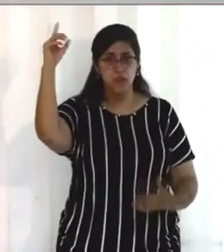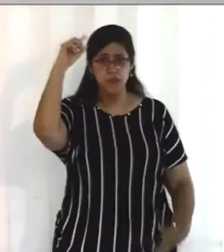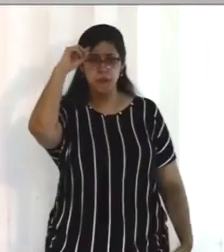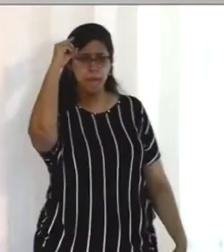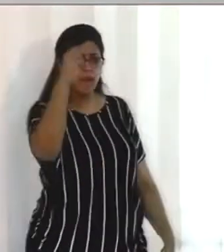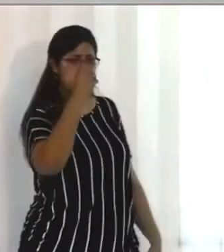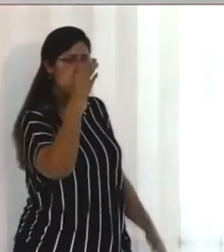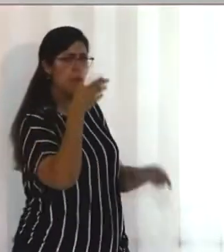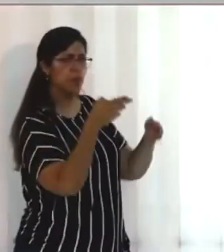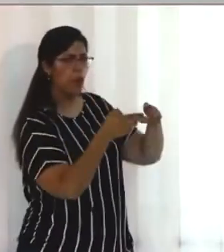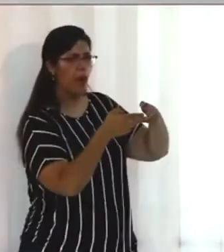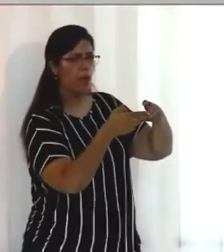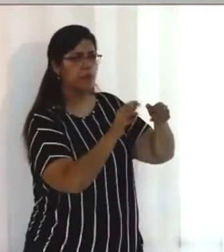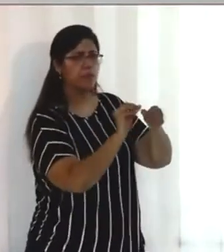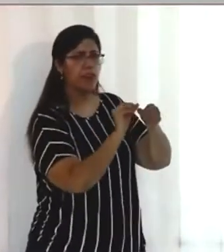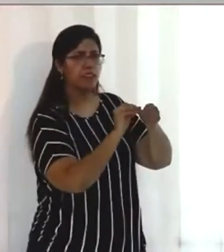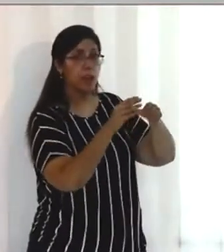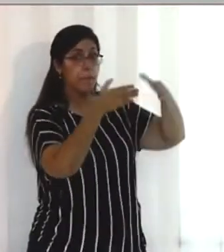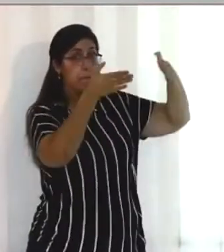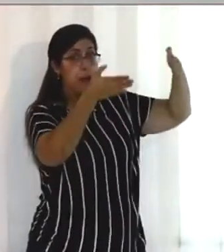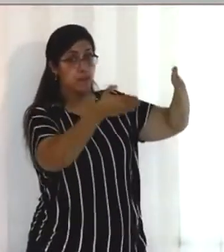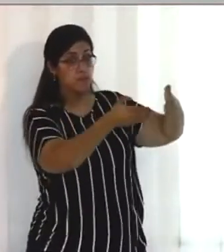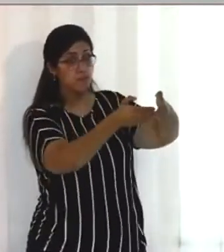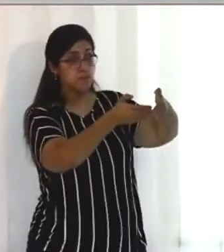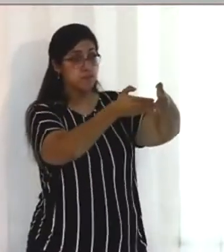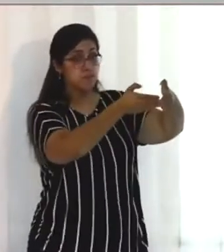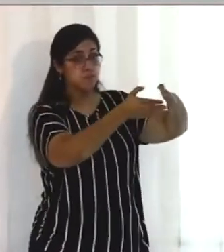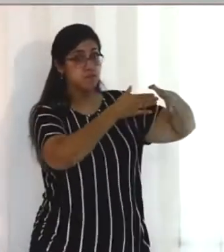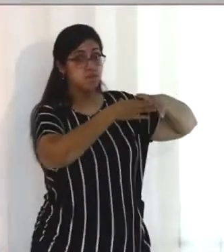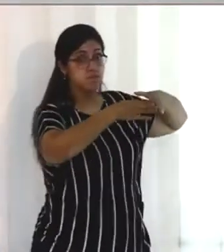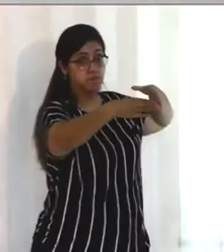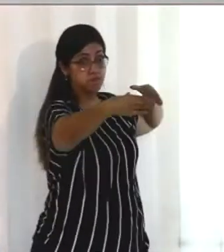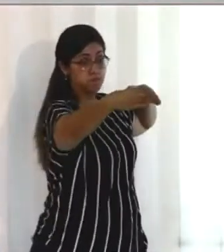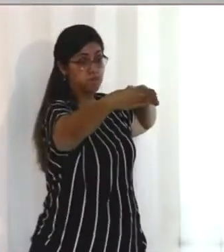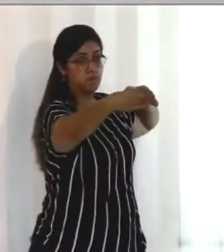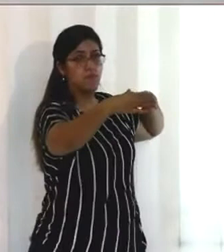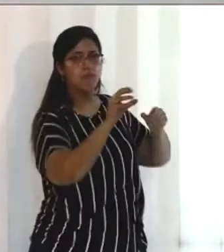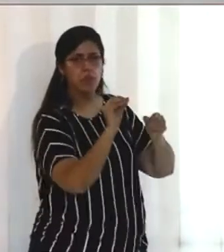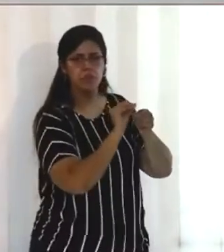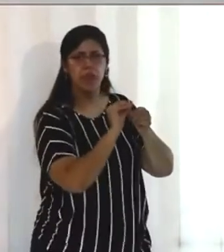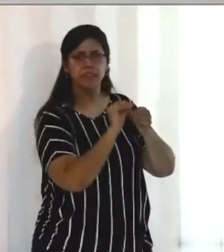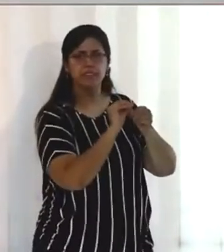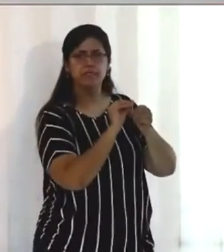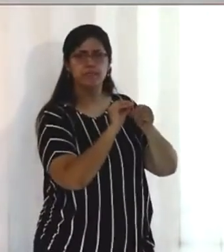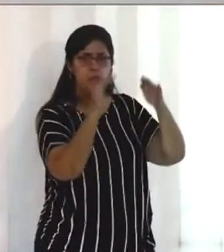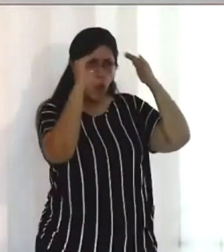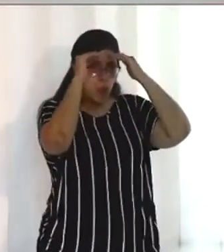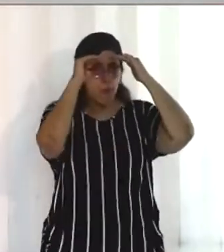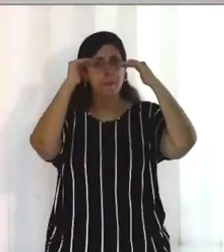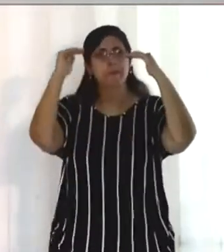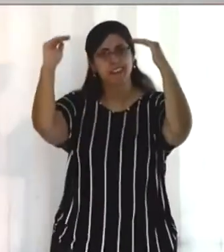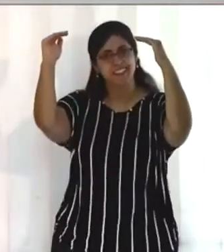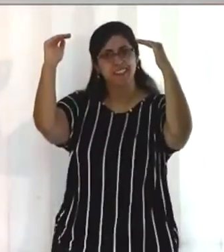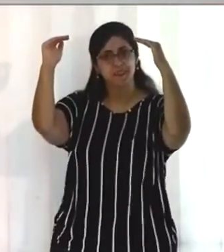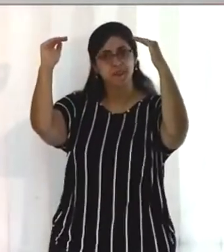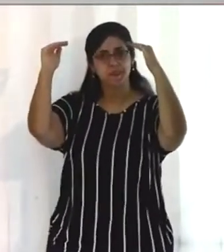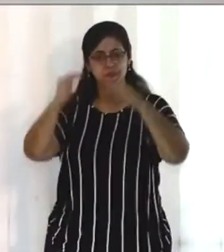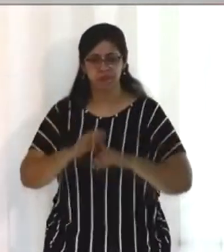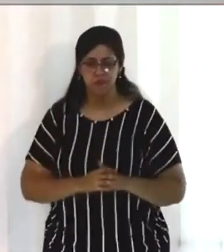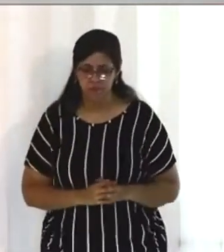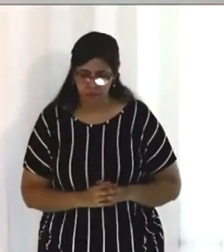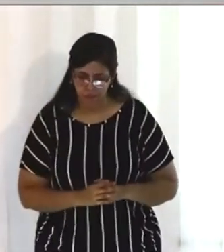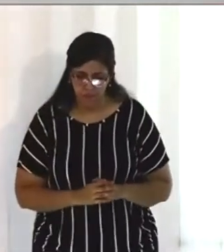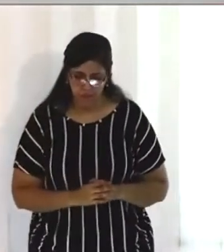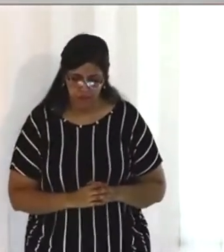Então a palavra, o pano de fundo aqui é instrução. A instrução de Deus provocou